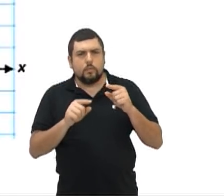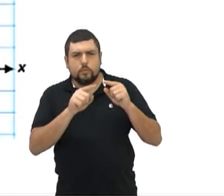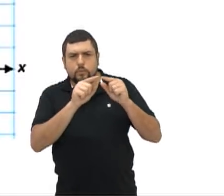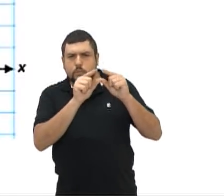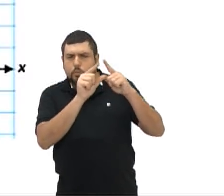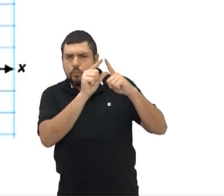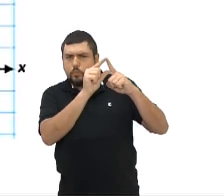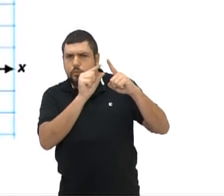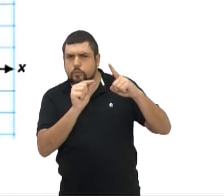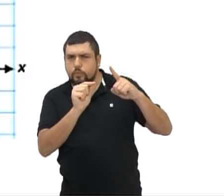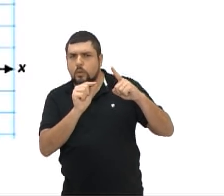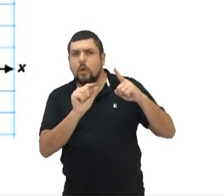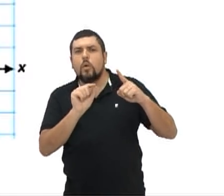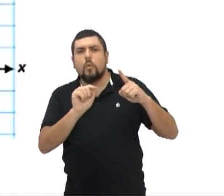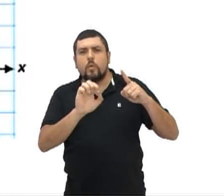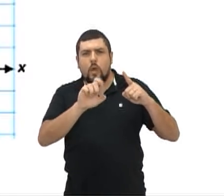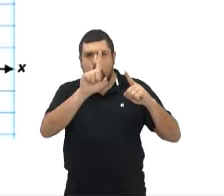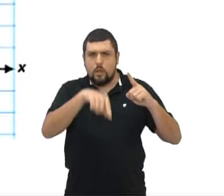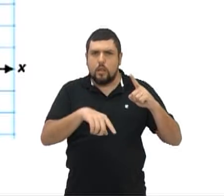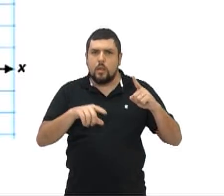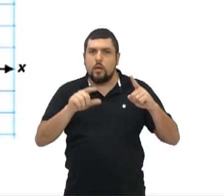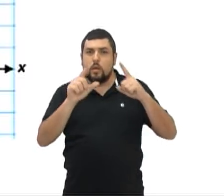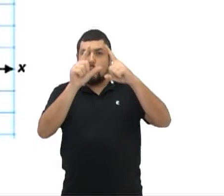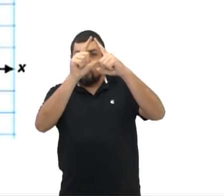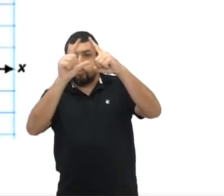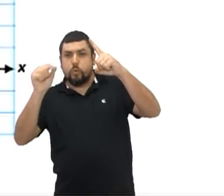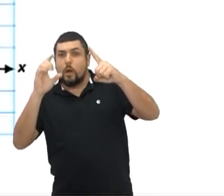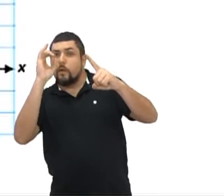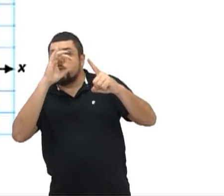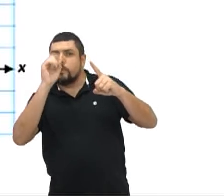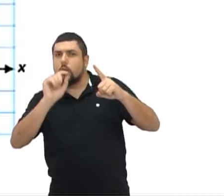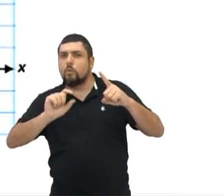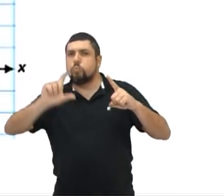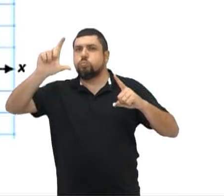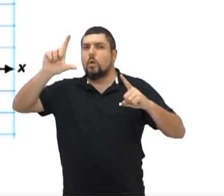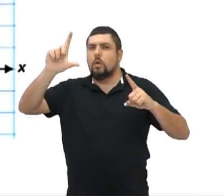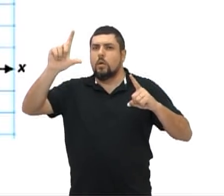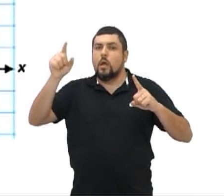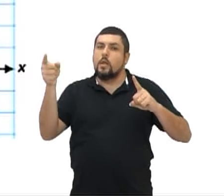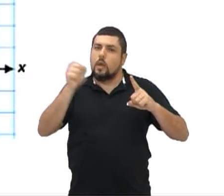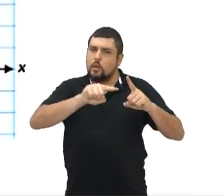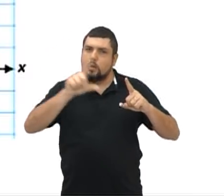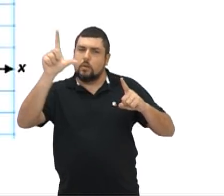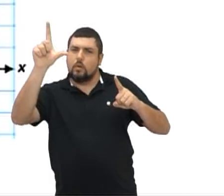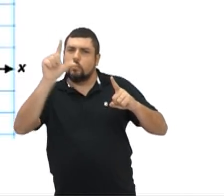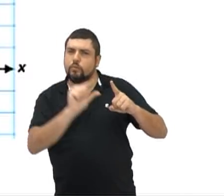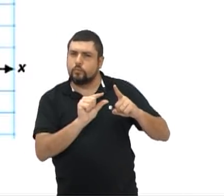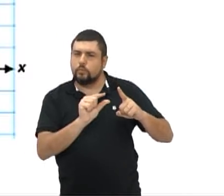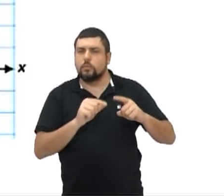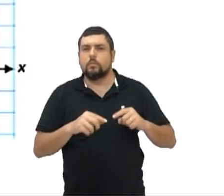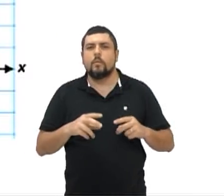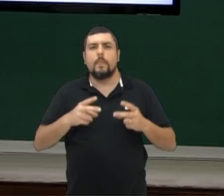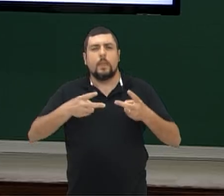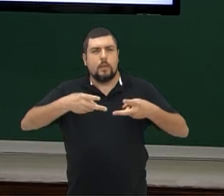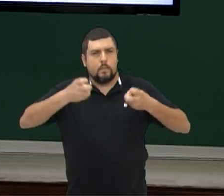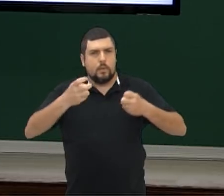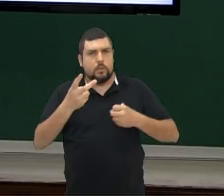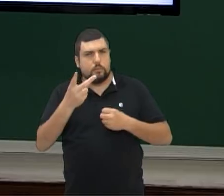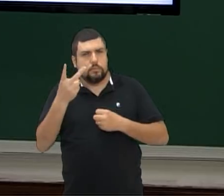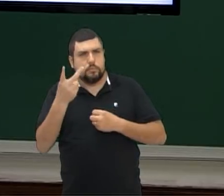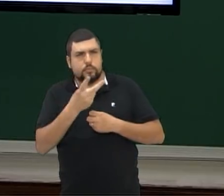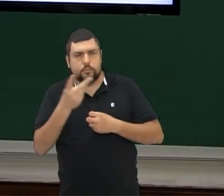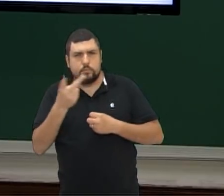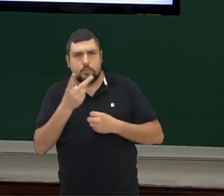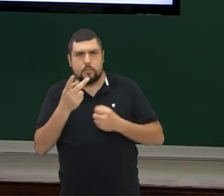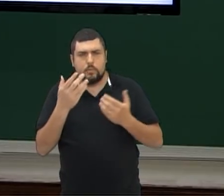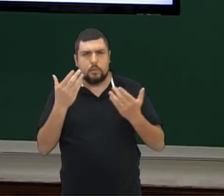Então, você tem a figura maior e a figura menor. Veja como a proporção, né, a